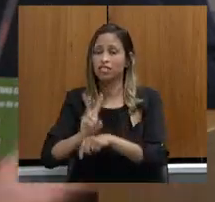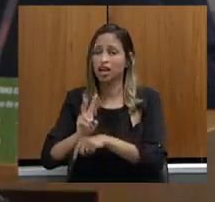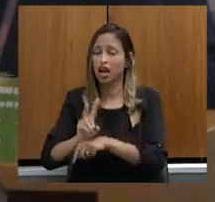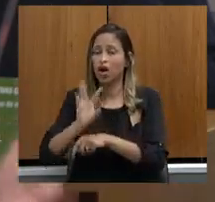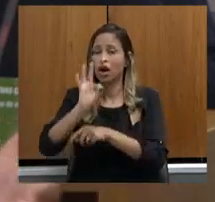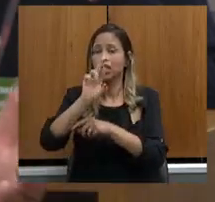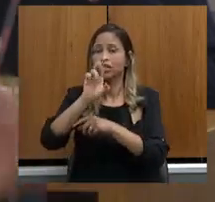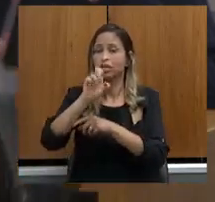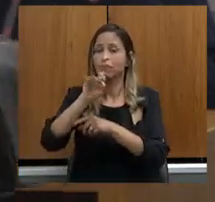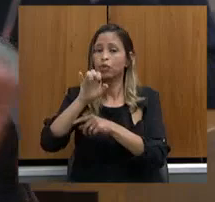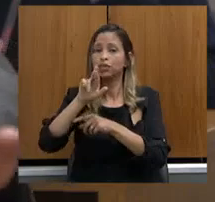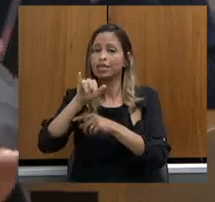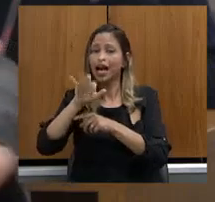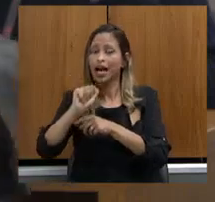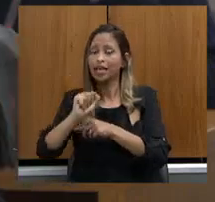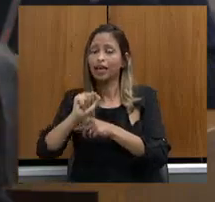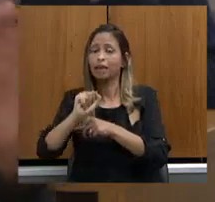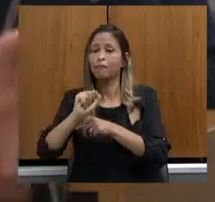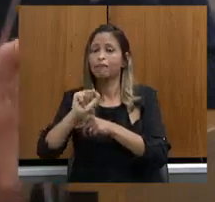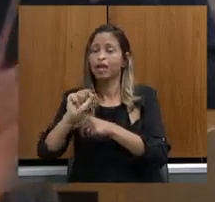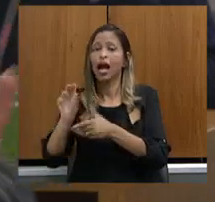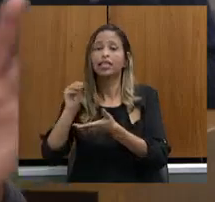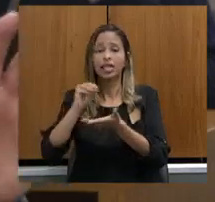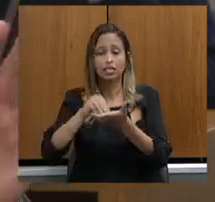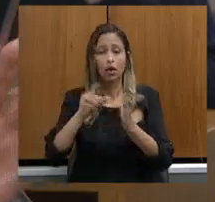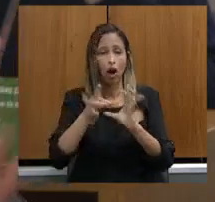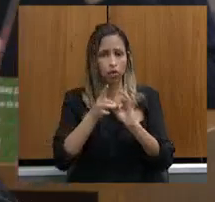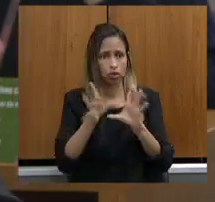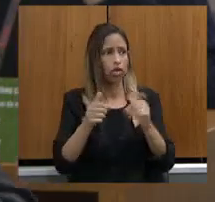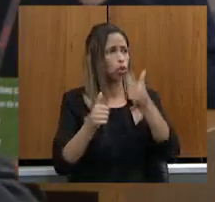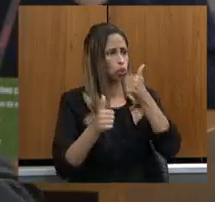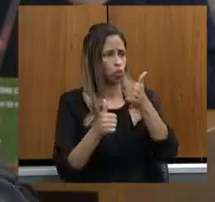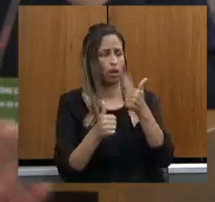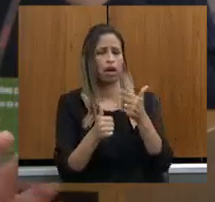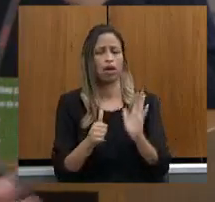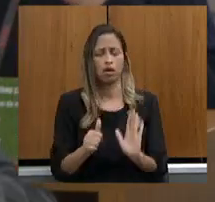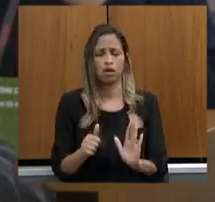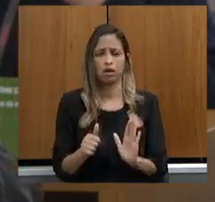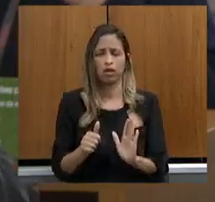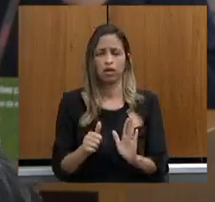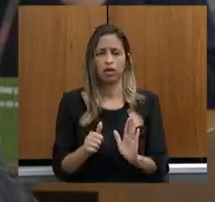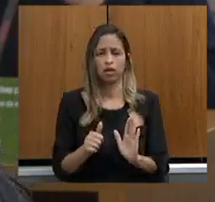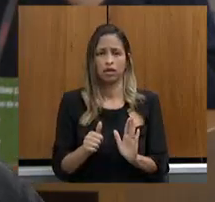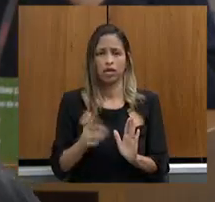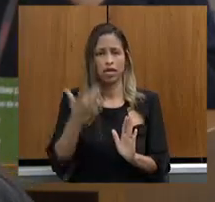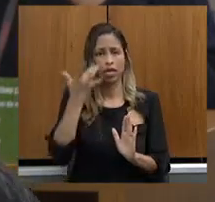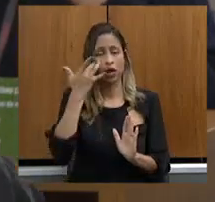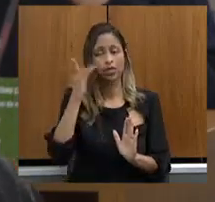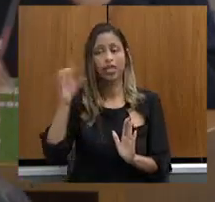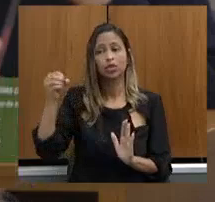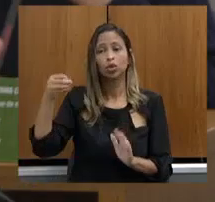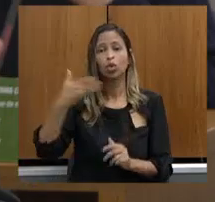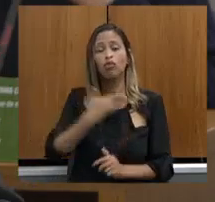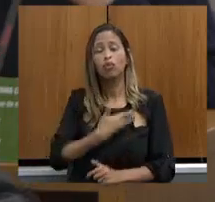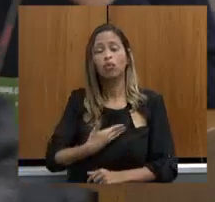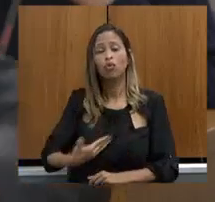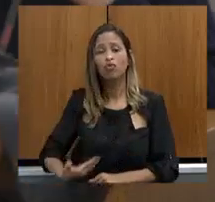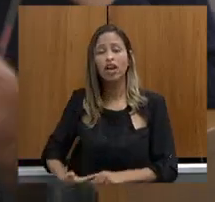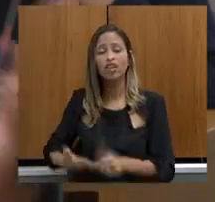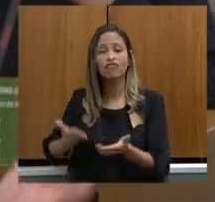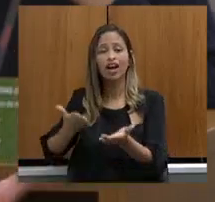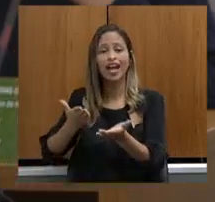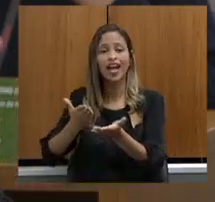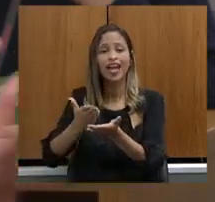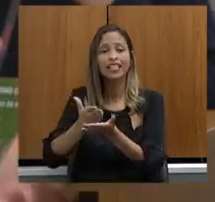tudo isso adesão da autorizada tudo bem não não sei se o novo governo vai vai